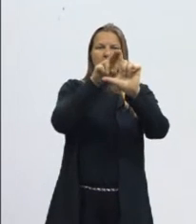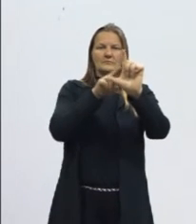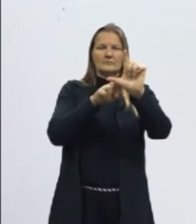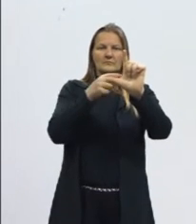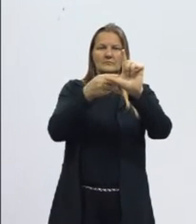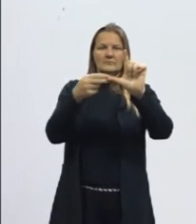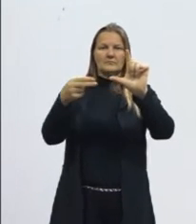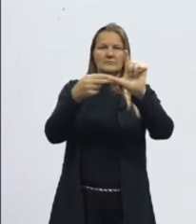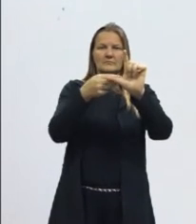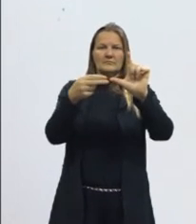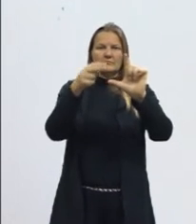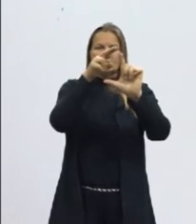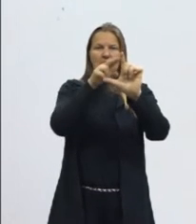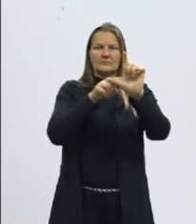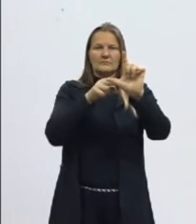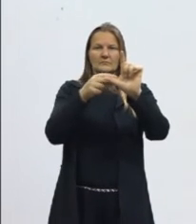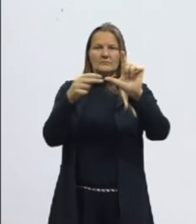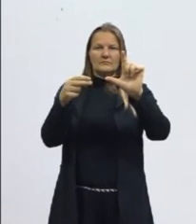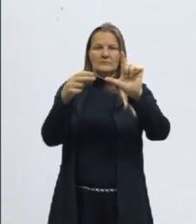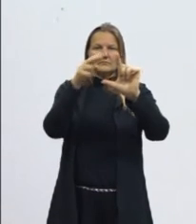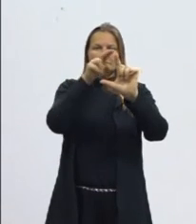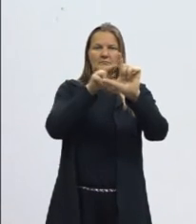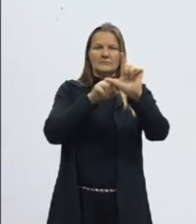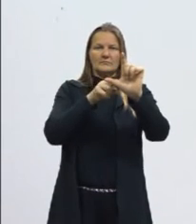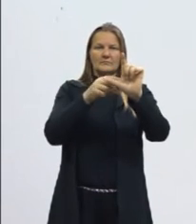ele é o cateto adjacente